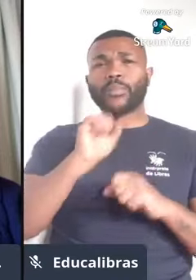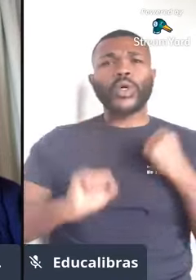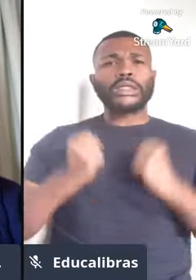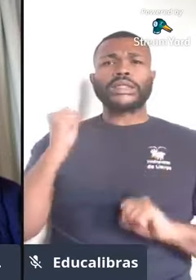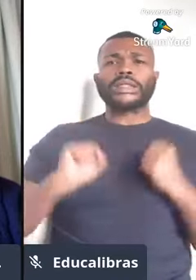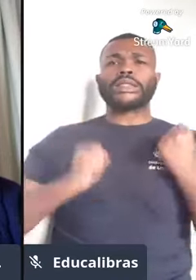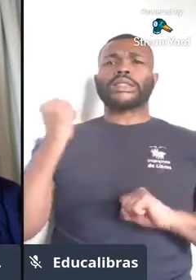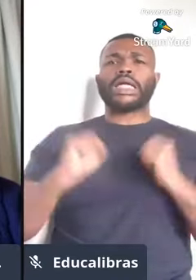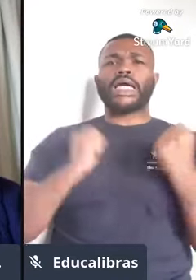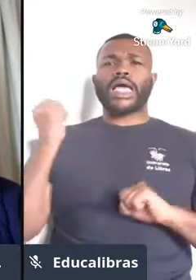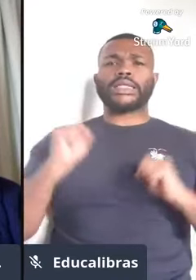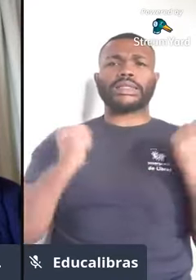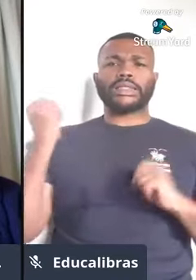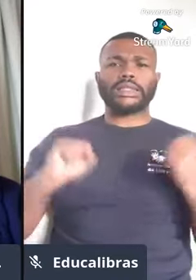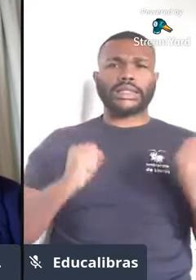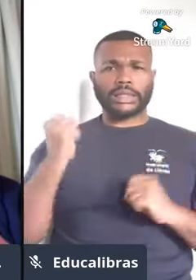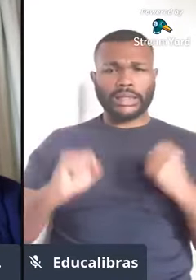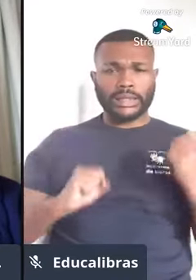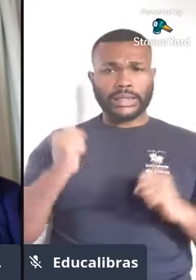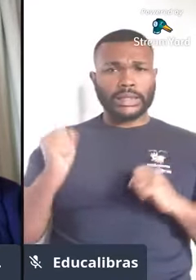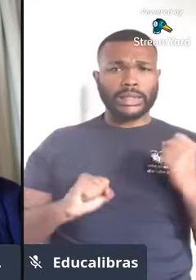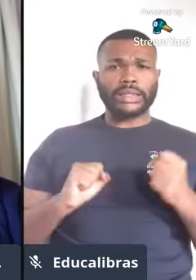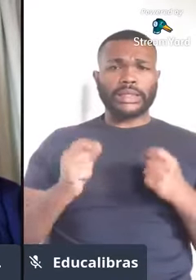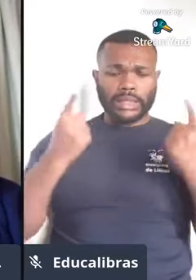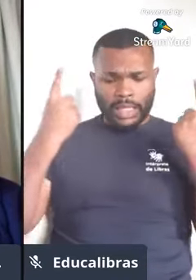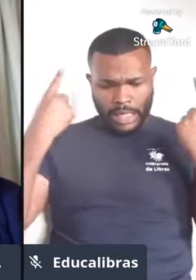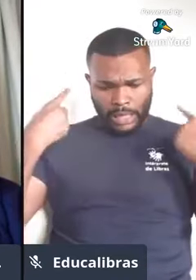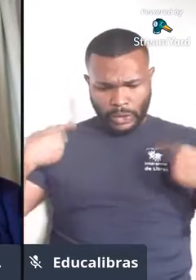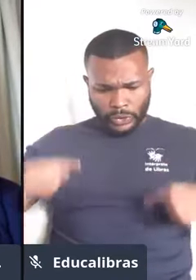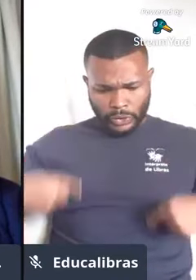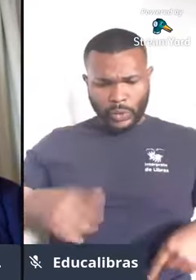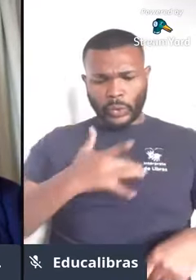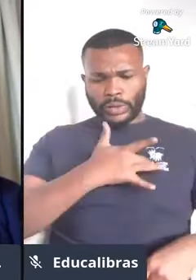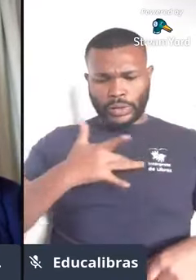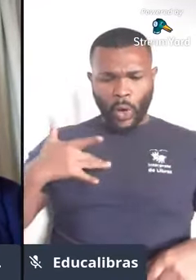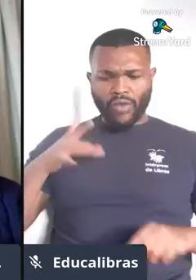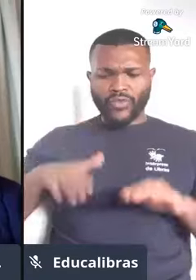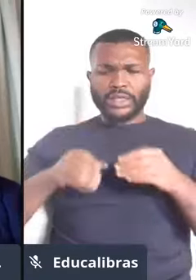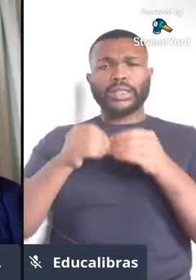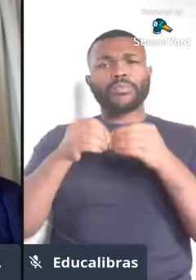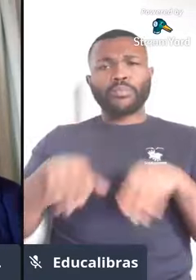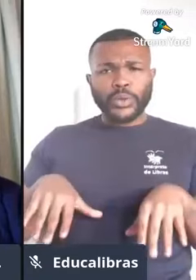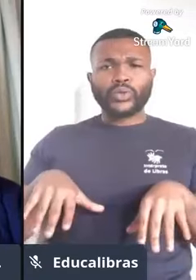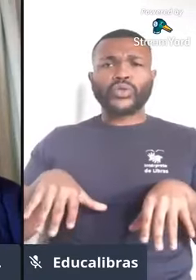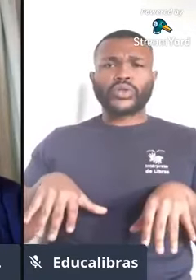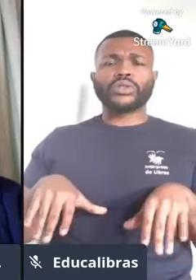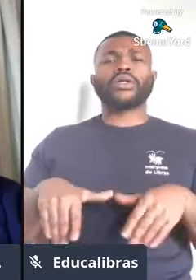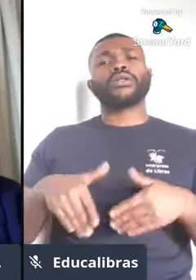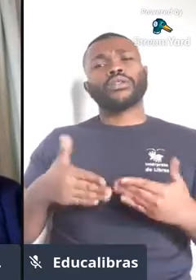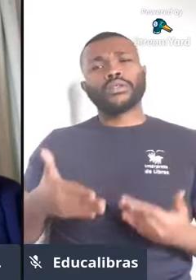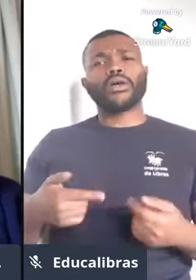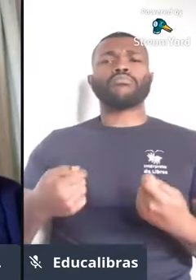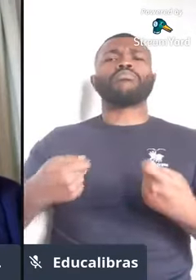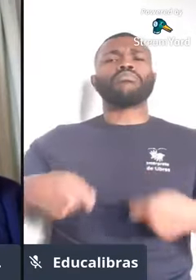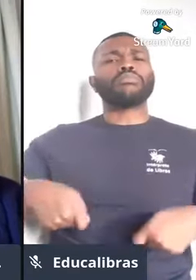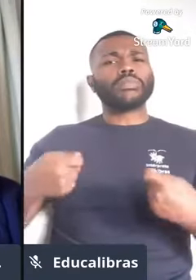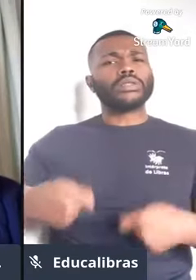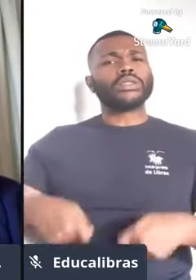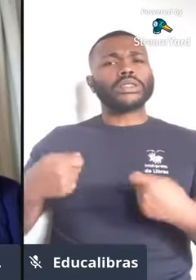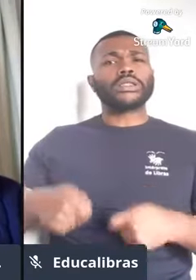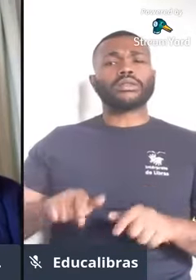seu estado, as suas condições de saúde prejudicadas. Então, se faz necessário que elas sejam